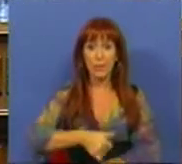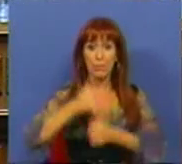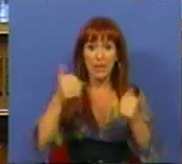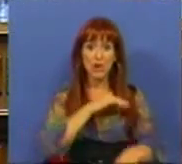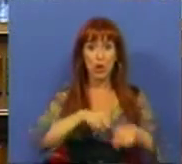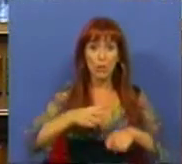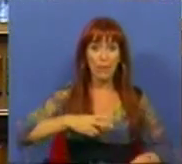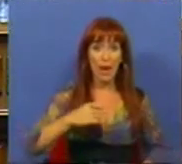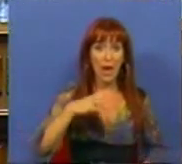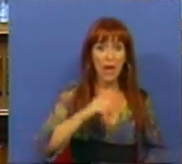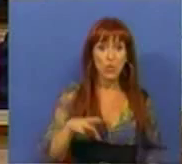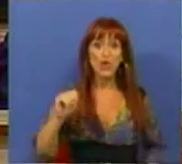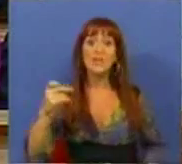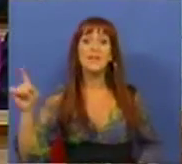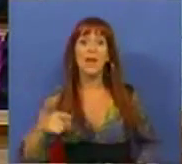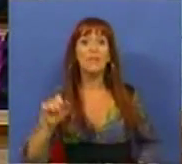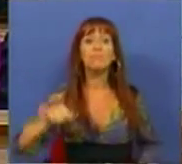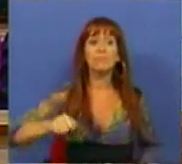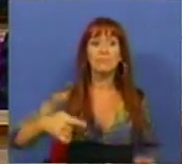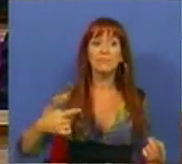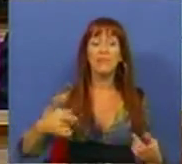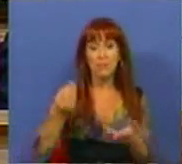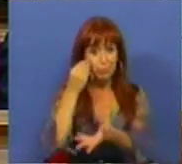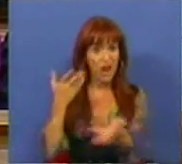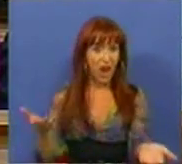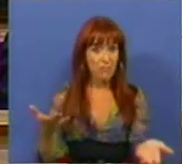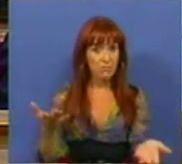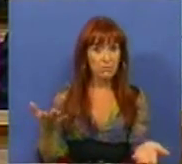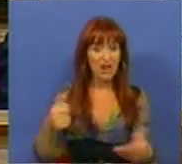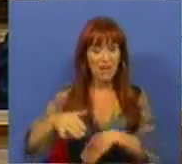deputado Marques Sá que assim é e que assim vai manter.